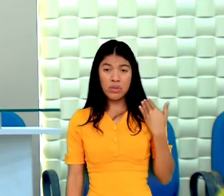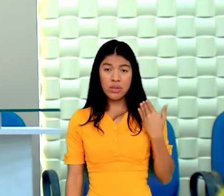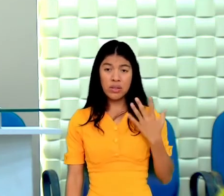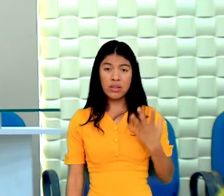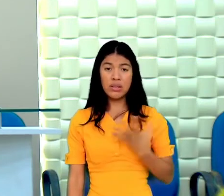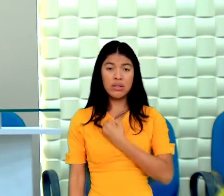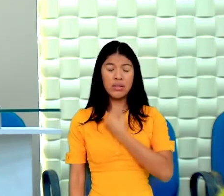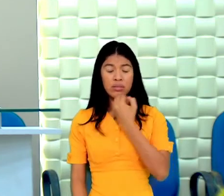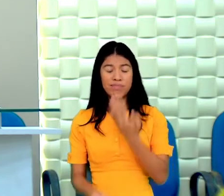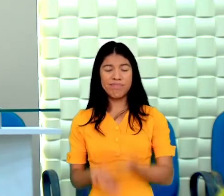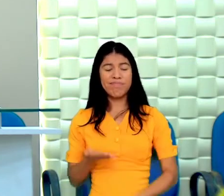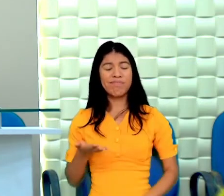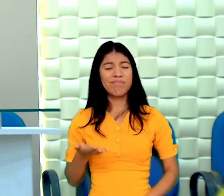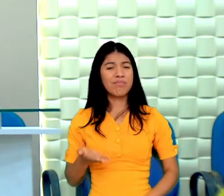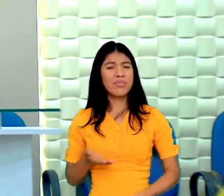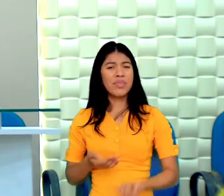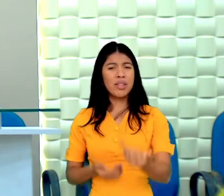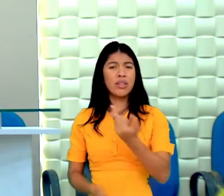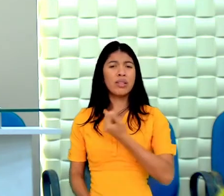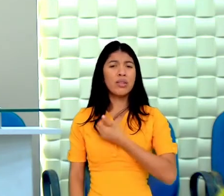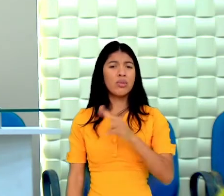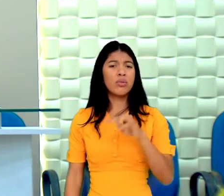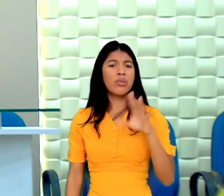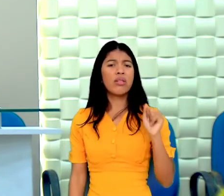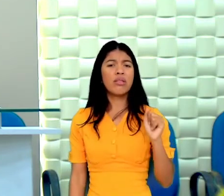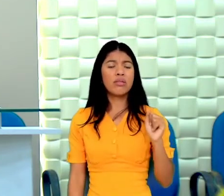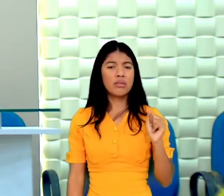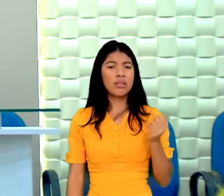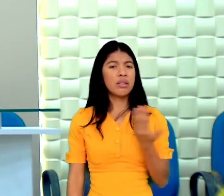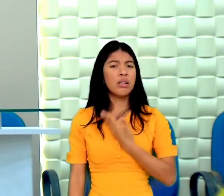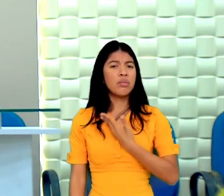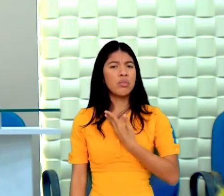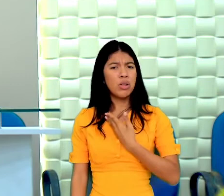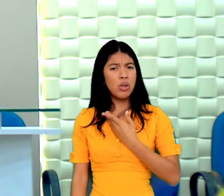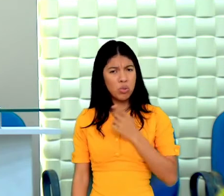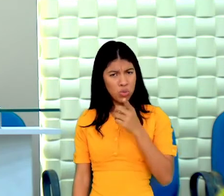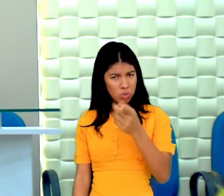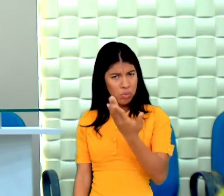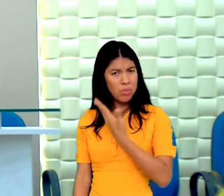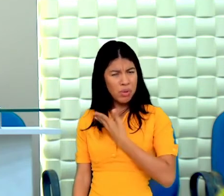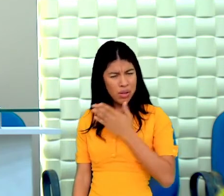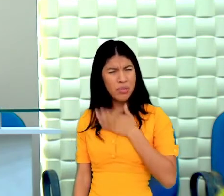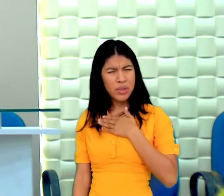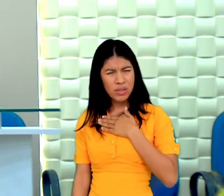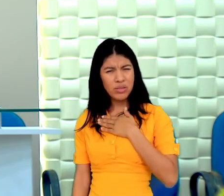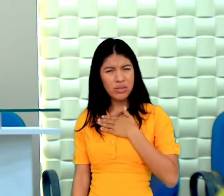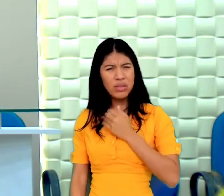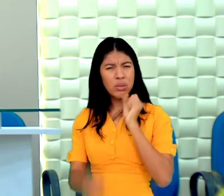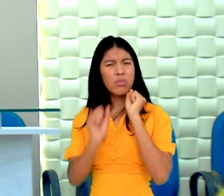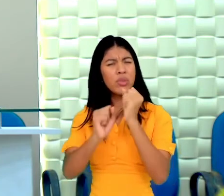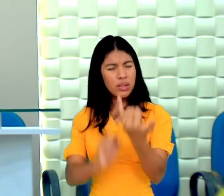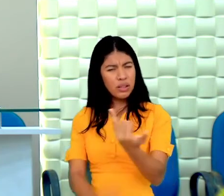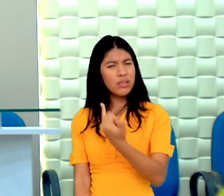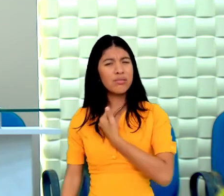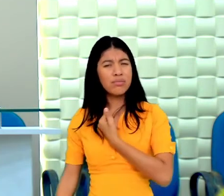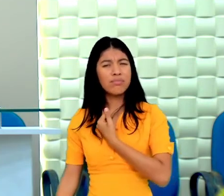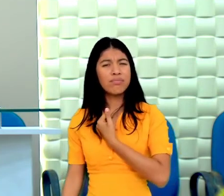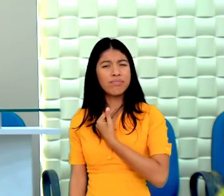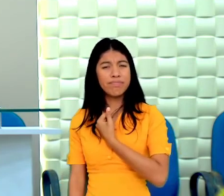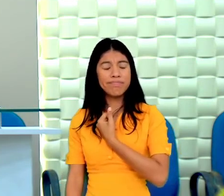salvação. Você nunca disse isso, que amigo é você. Você era meu amigo, você poderia ter falado para mim.